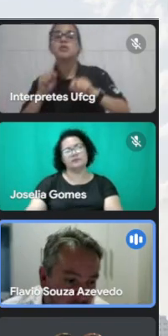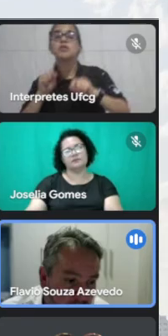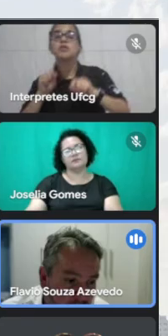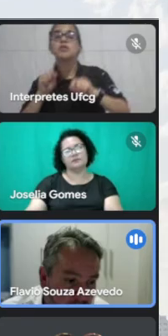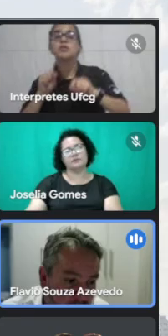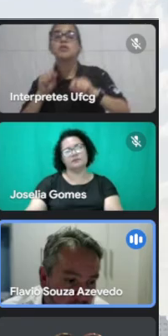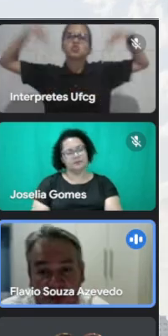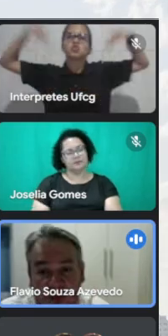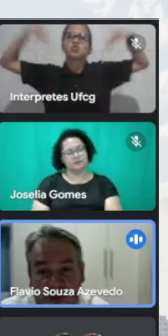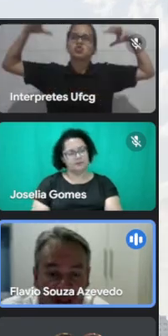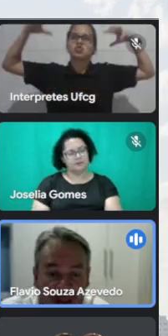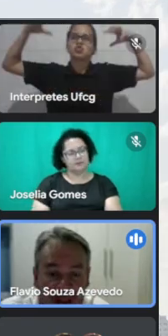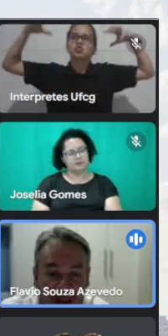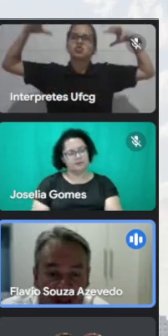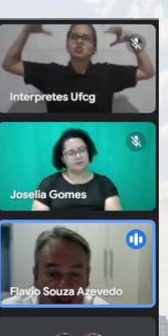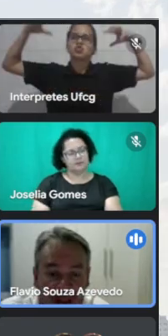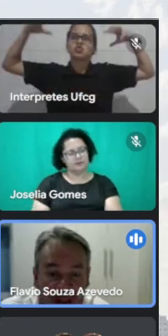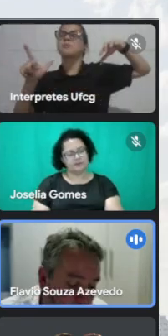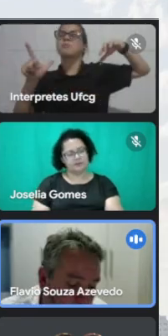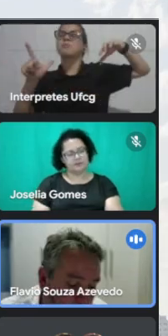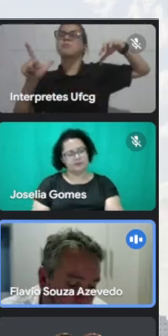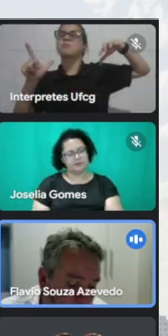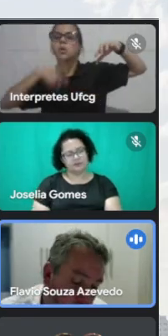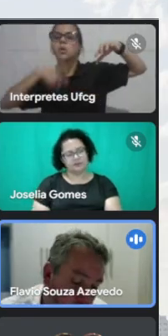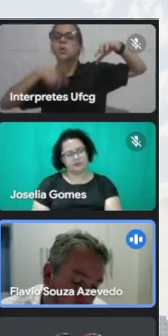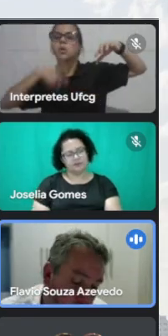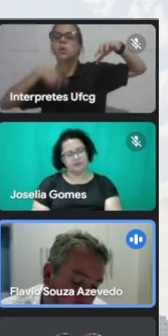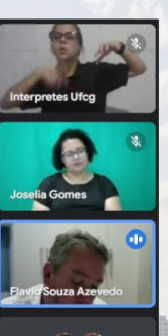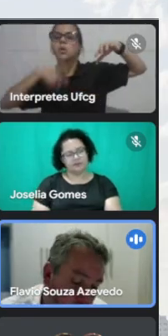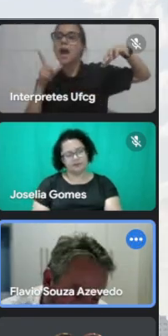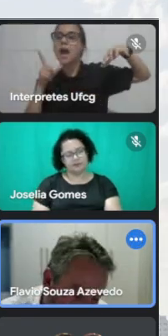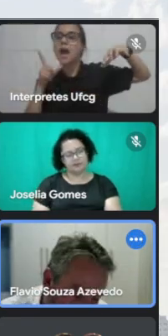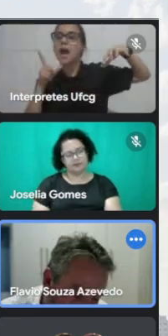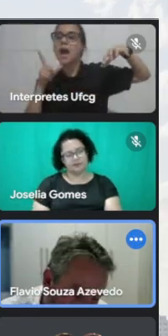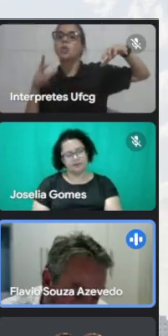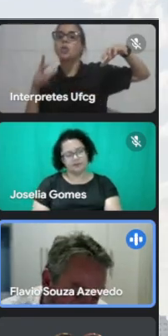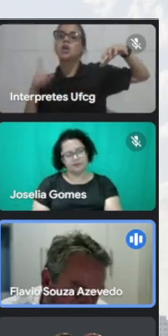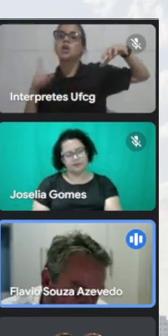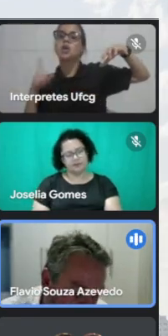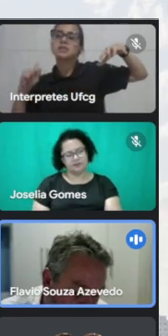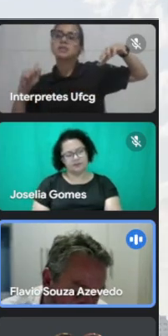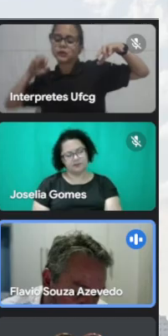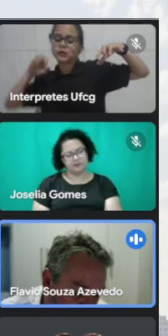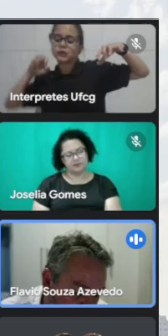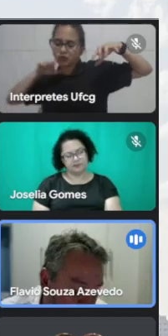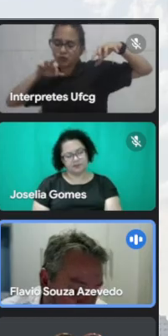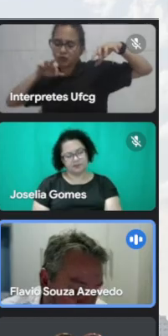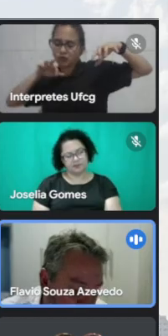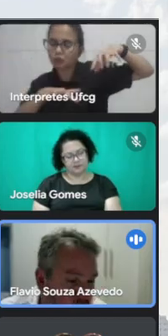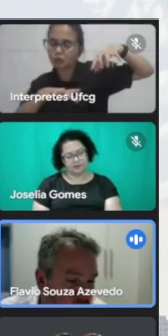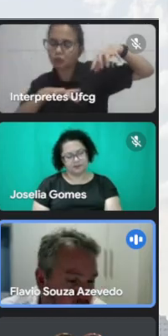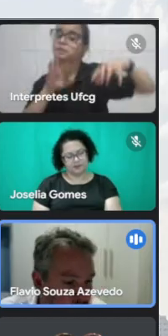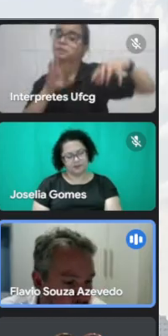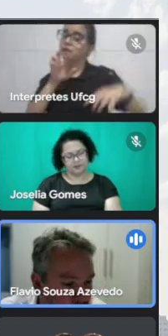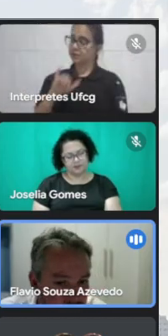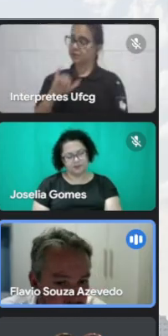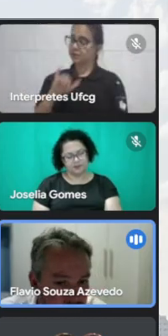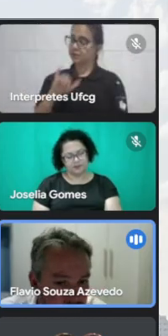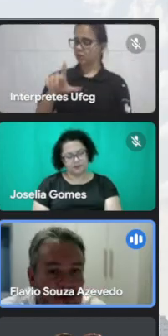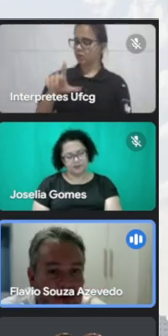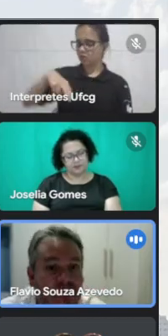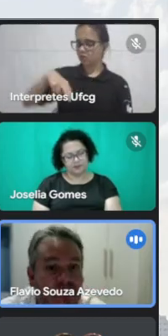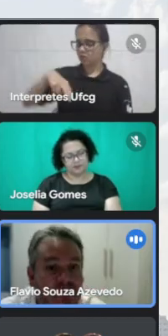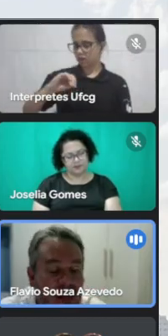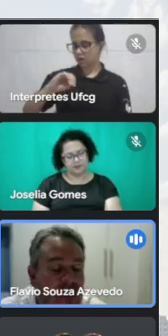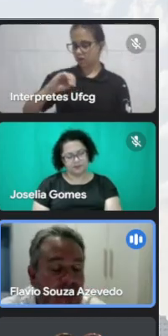contaminada. Então, tudo isso também tem que ser levado em conta. Então, eu diria que se o lençol freático for muito baixo,